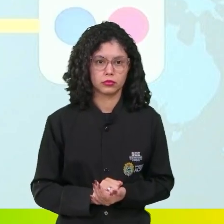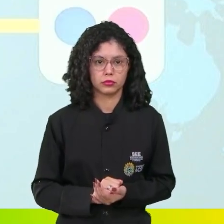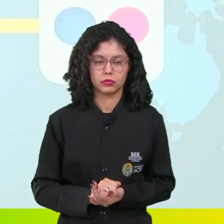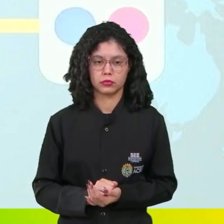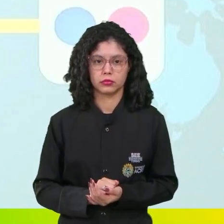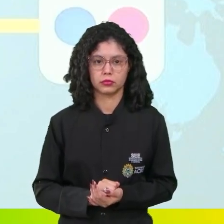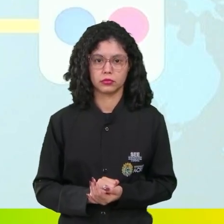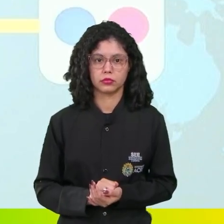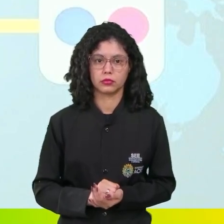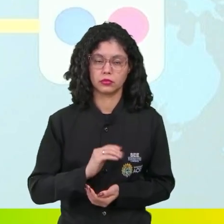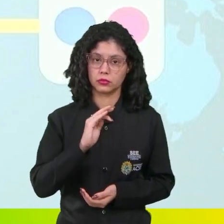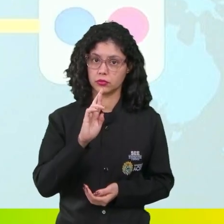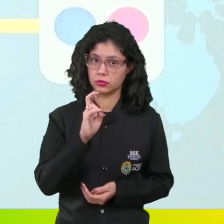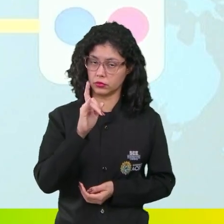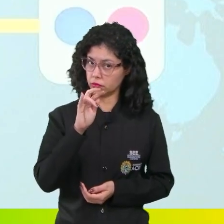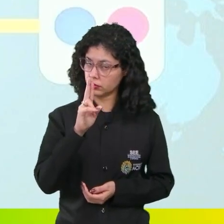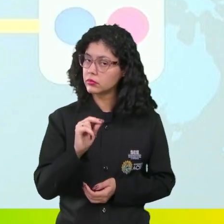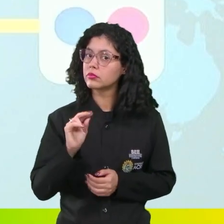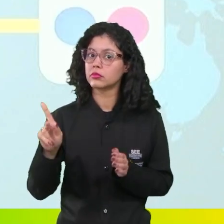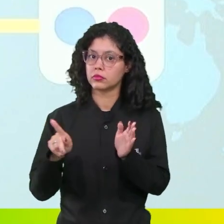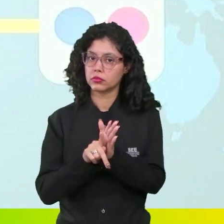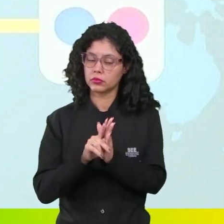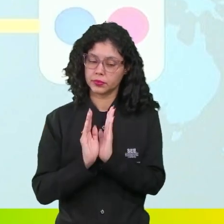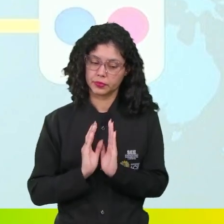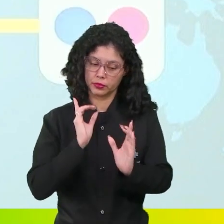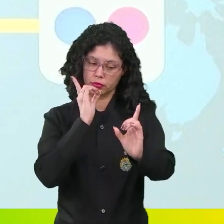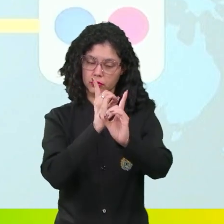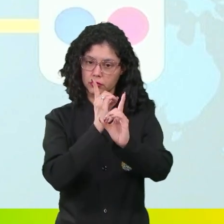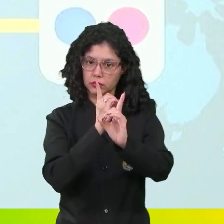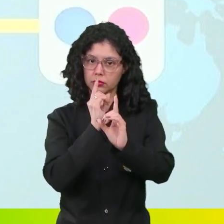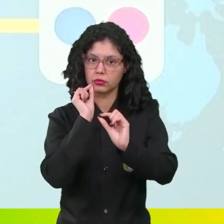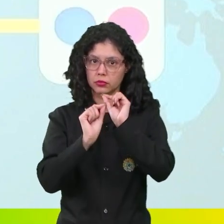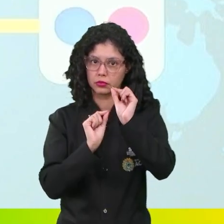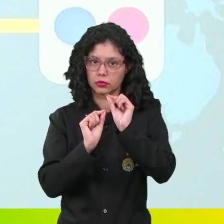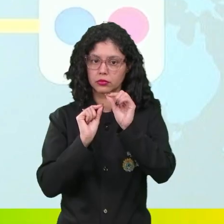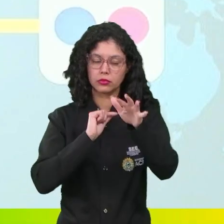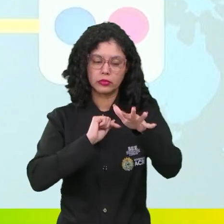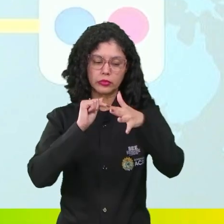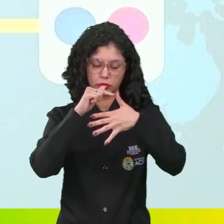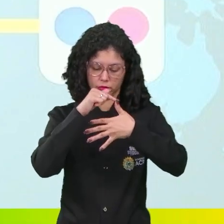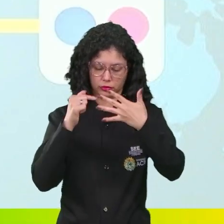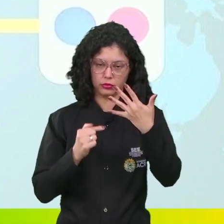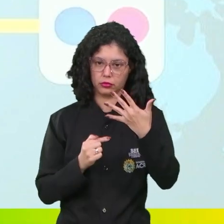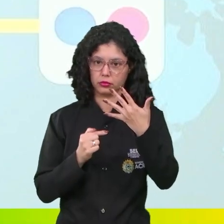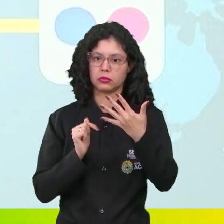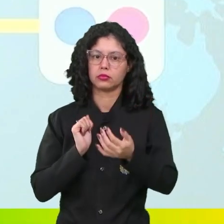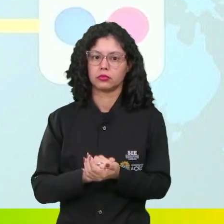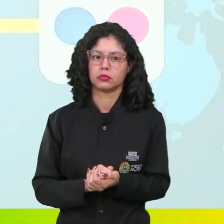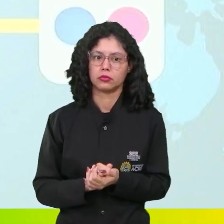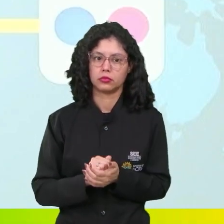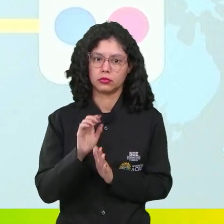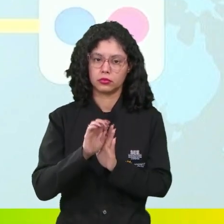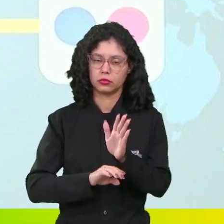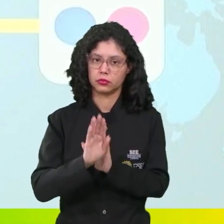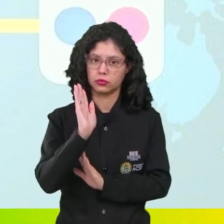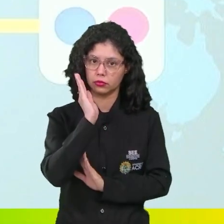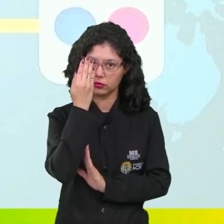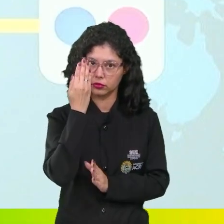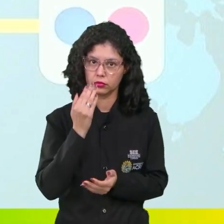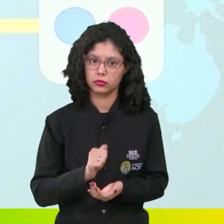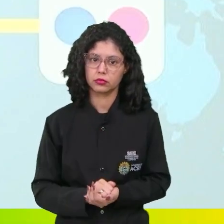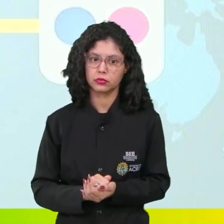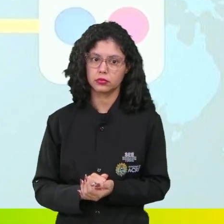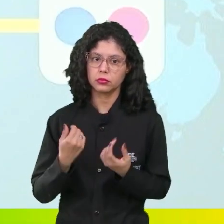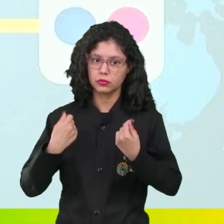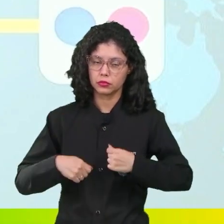questão da curadoria é justamente a identificação desses recursos, desses conteúdos falsos, precisa